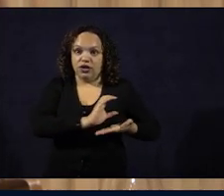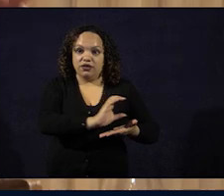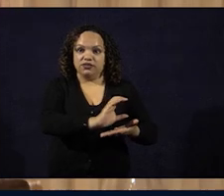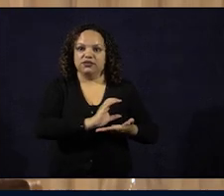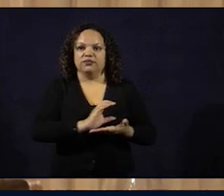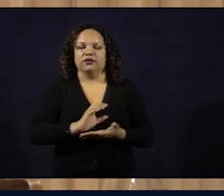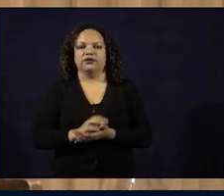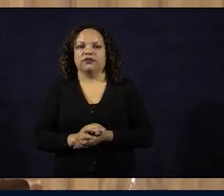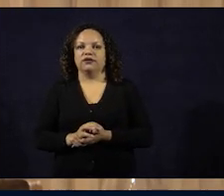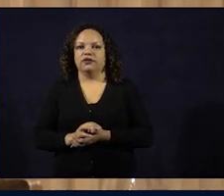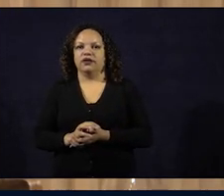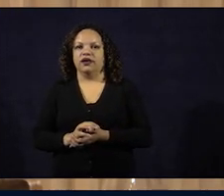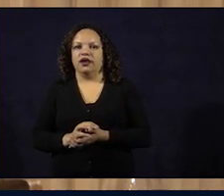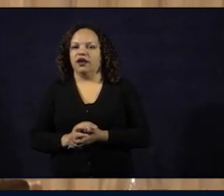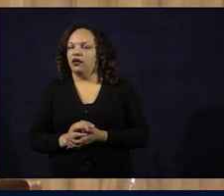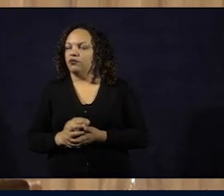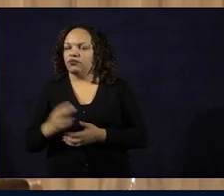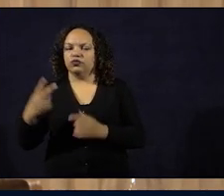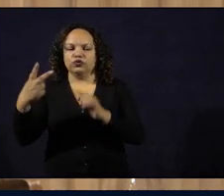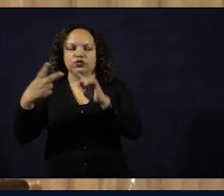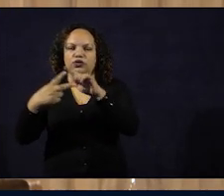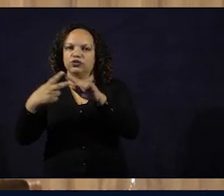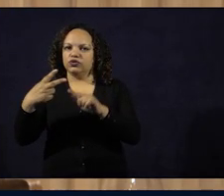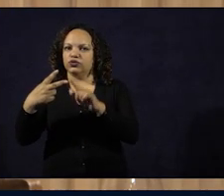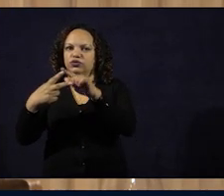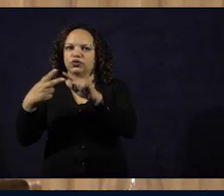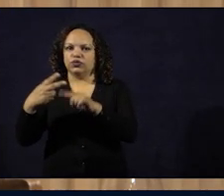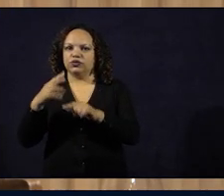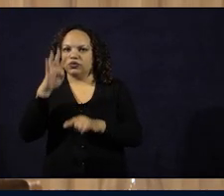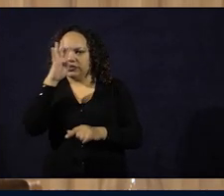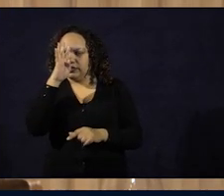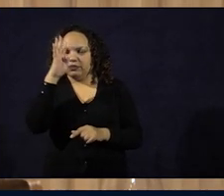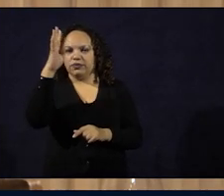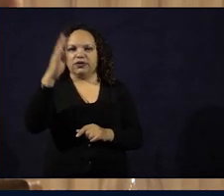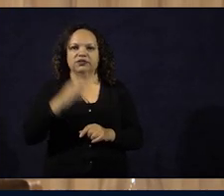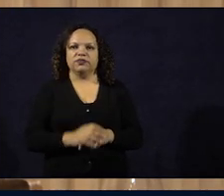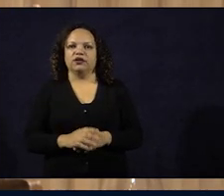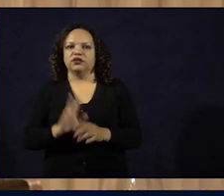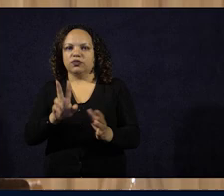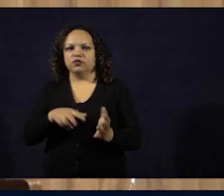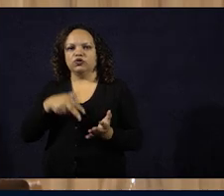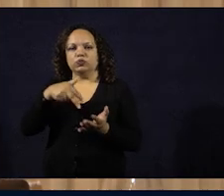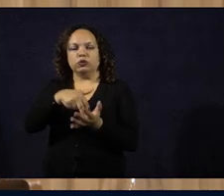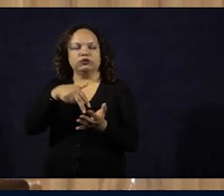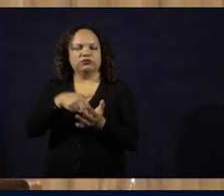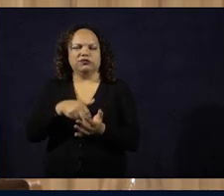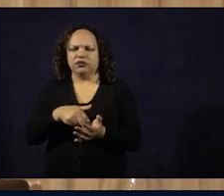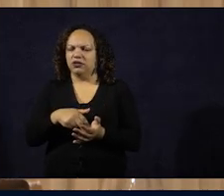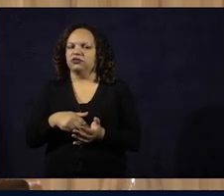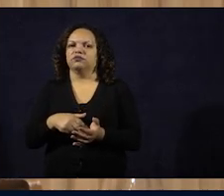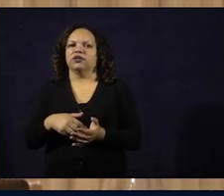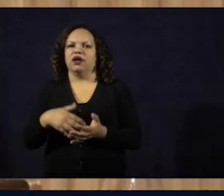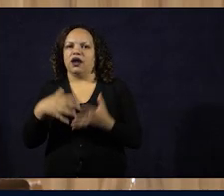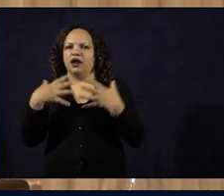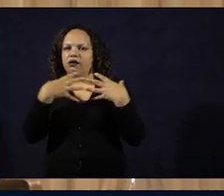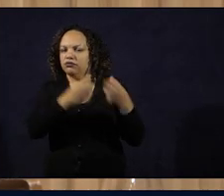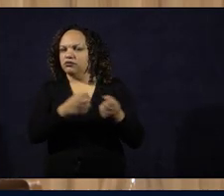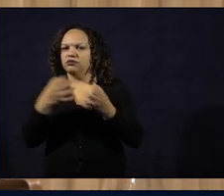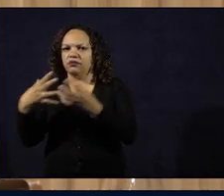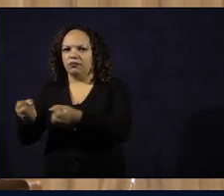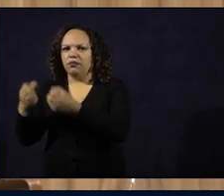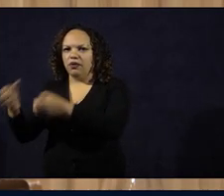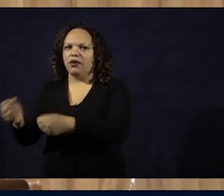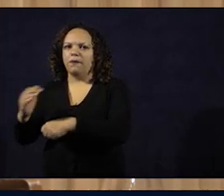aspectos são fundamentais e estamos muito bem posicionados para tirar proveito disso, para aumentar ainda a nossa posição.